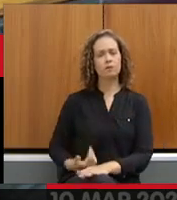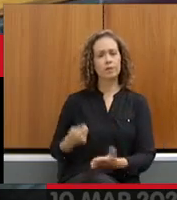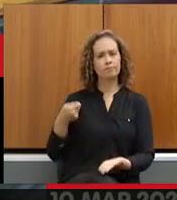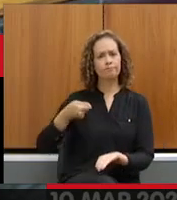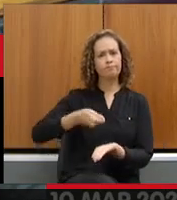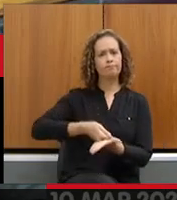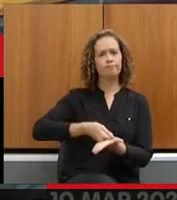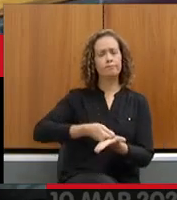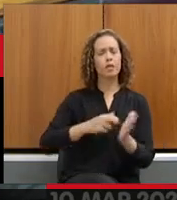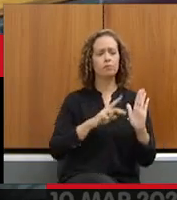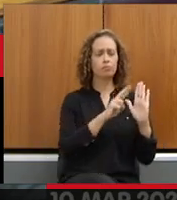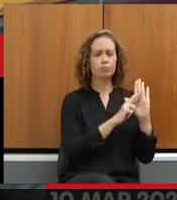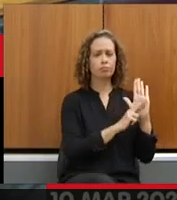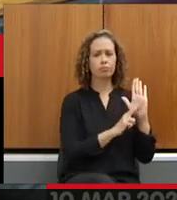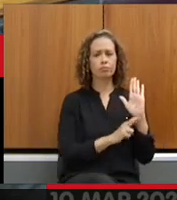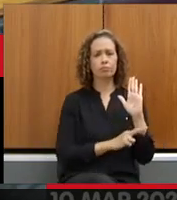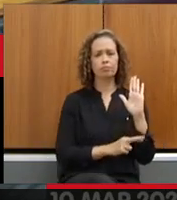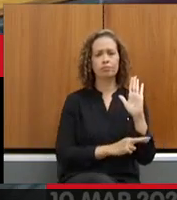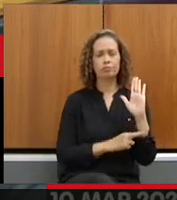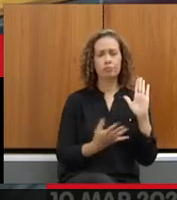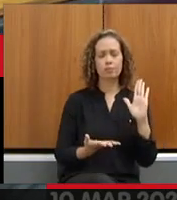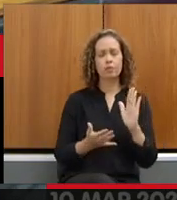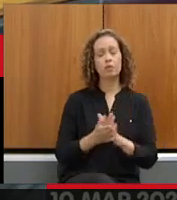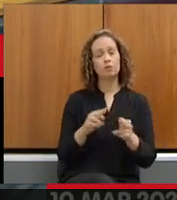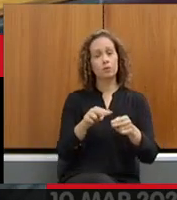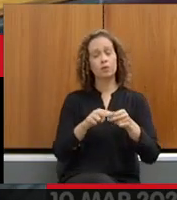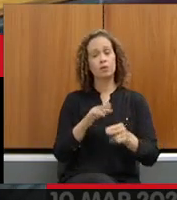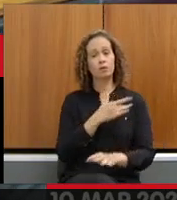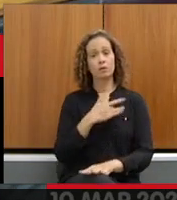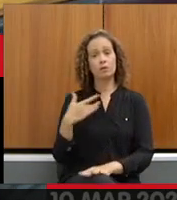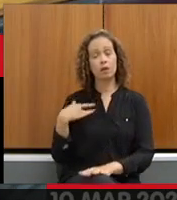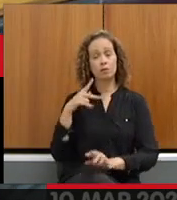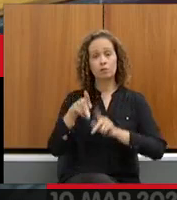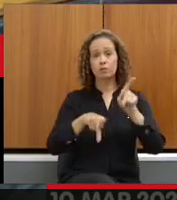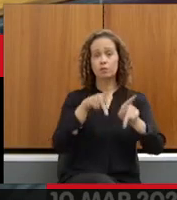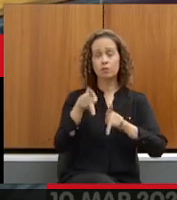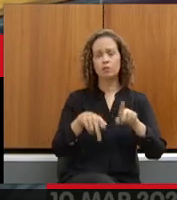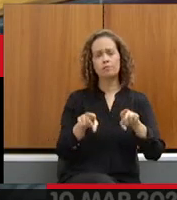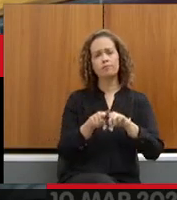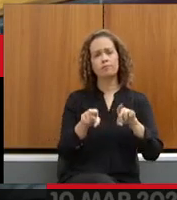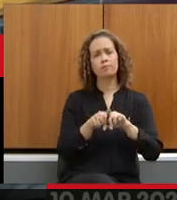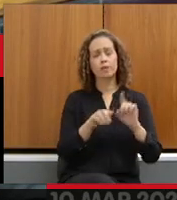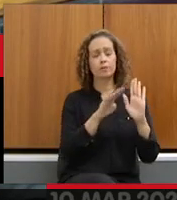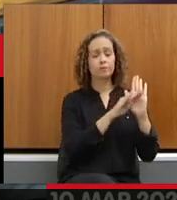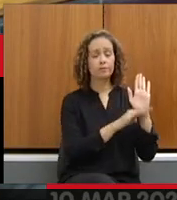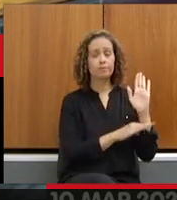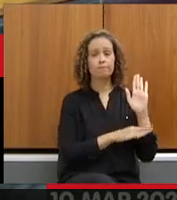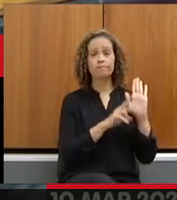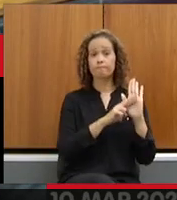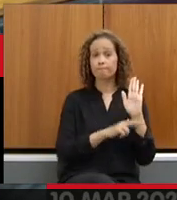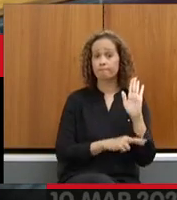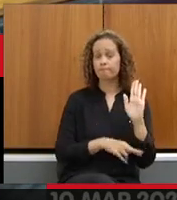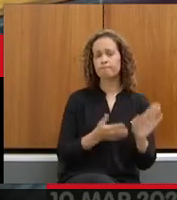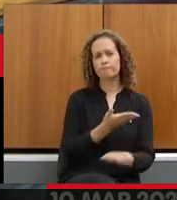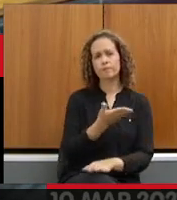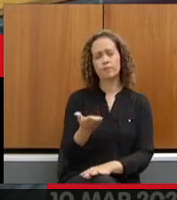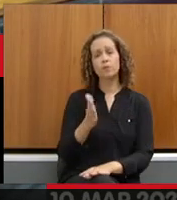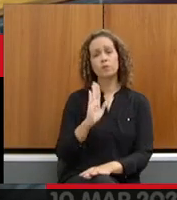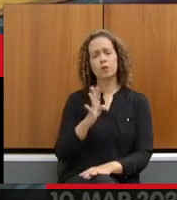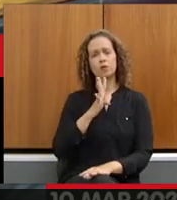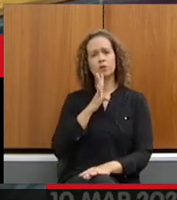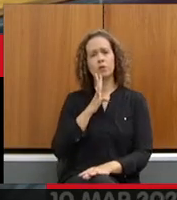inúmeros restrições do ponto de vista da saúde pública restrições essa que gosta nem se conhece o meu posicionamento e